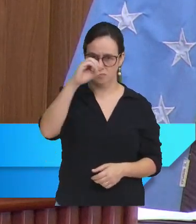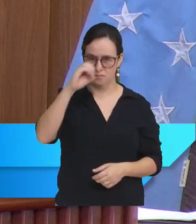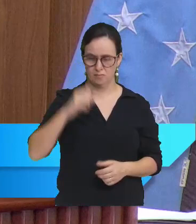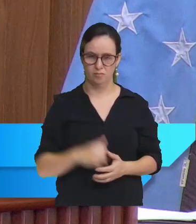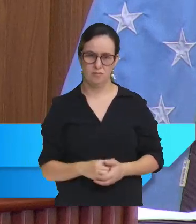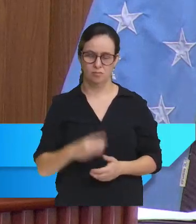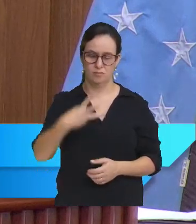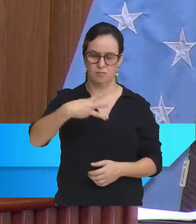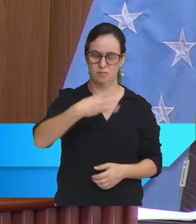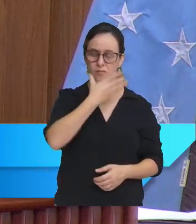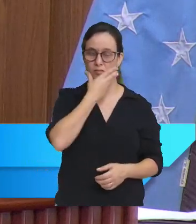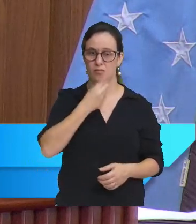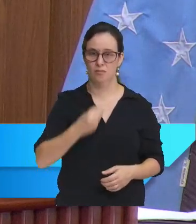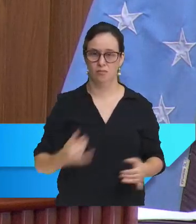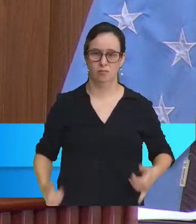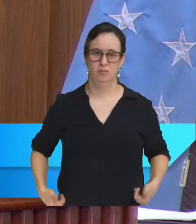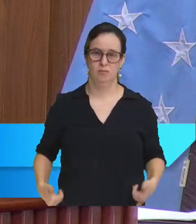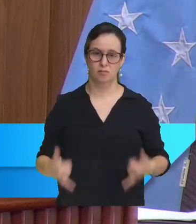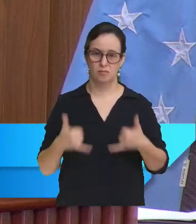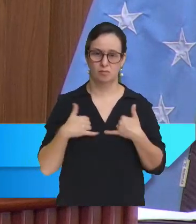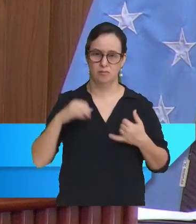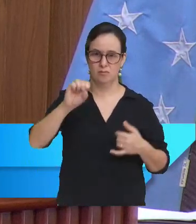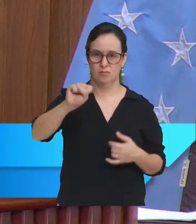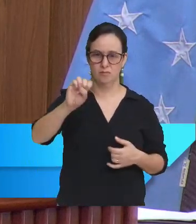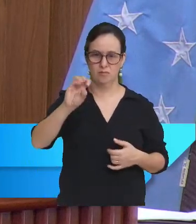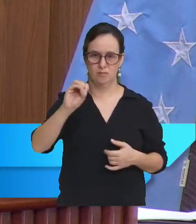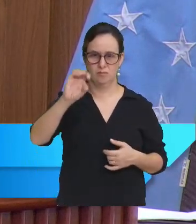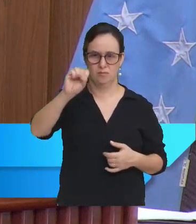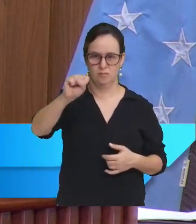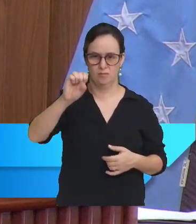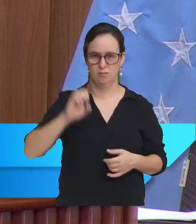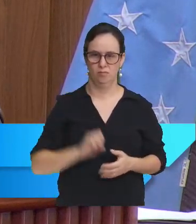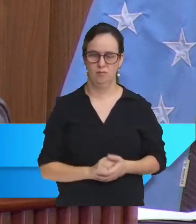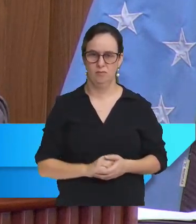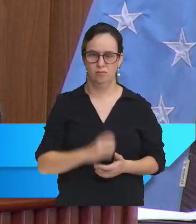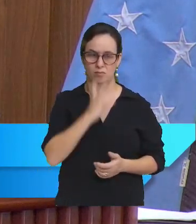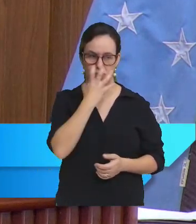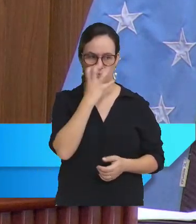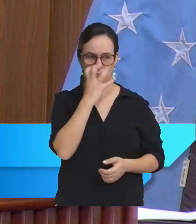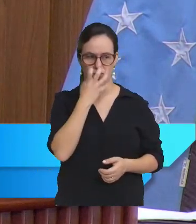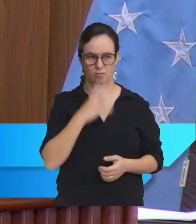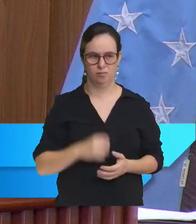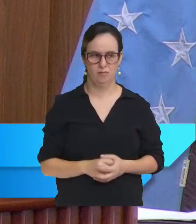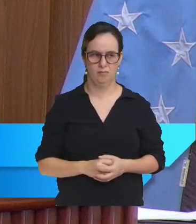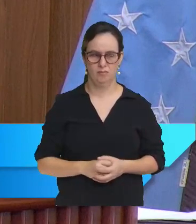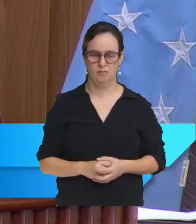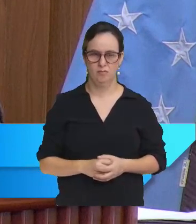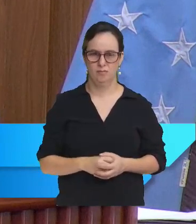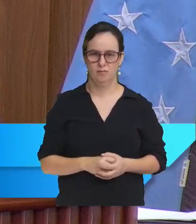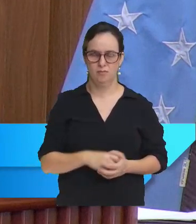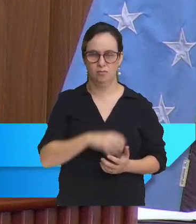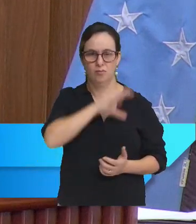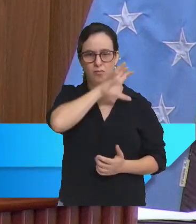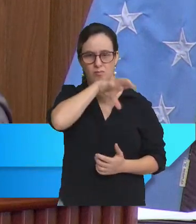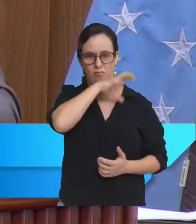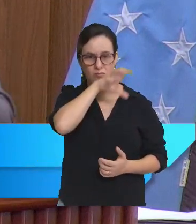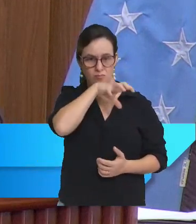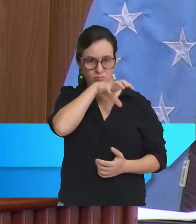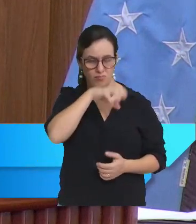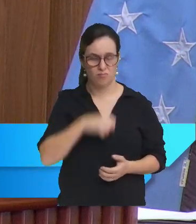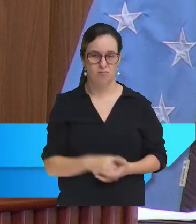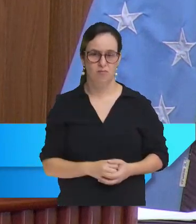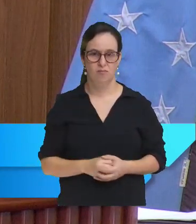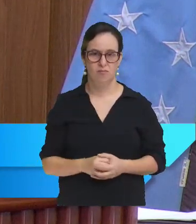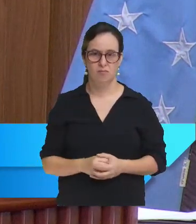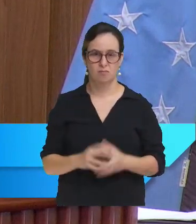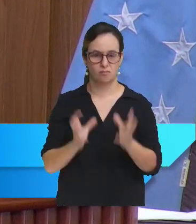que todos os anos realiza um evento para a associação que cuida dos animais, que acolhe os